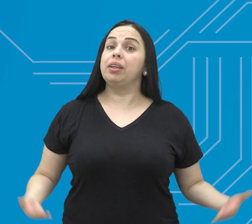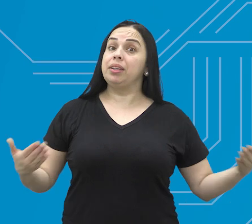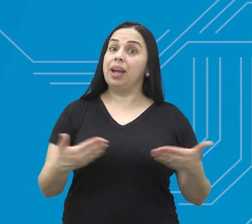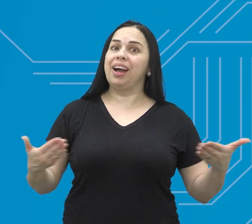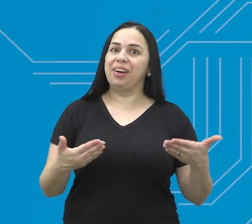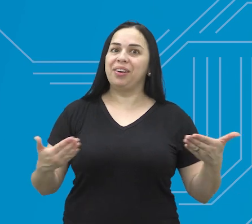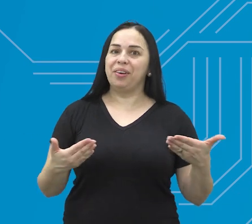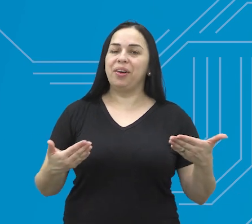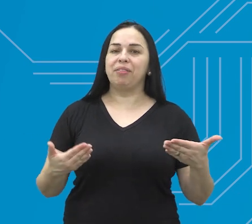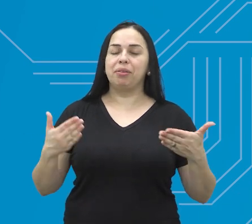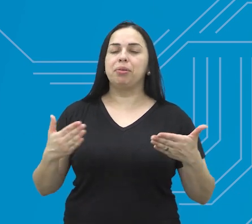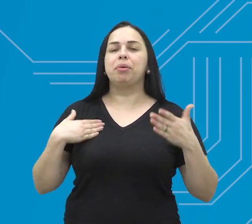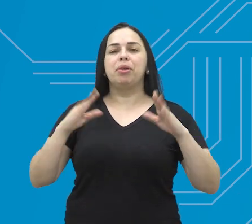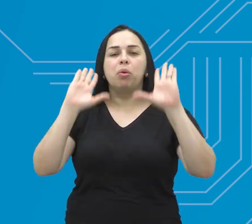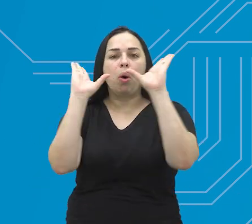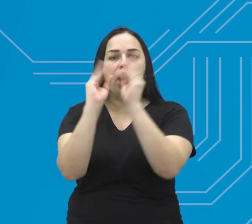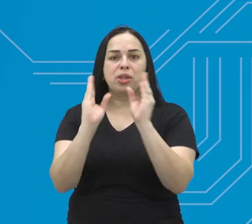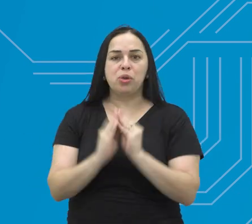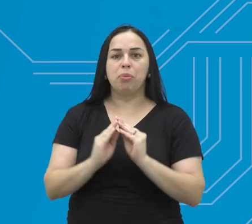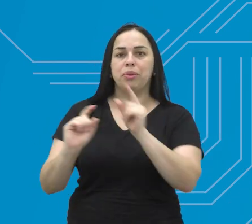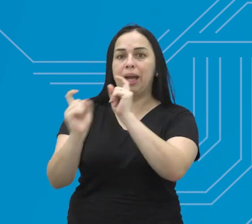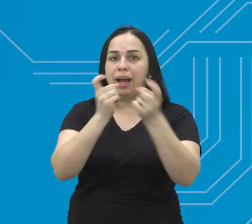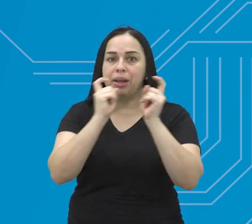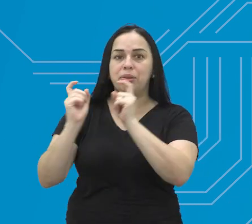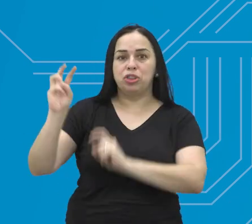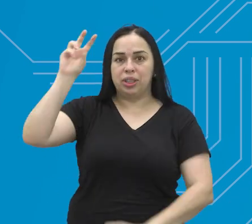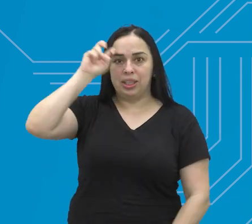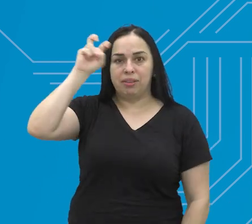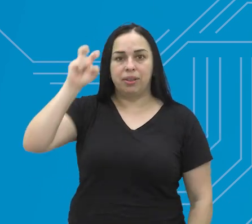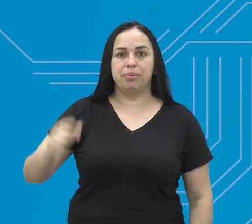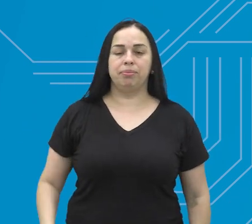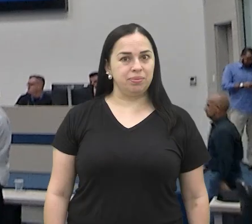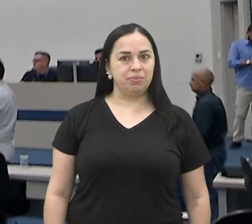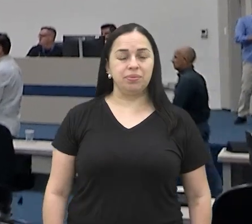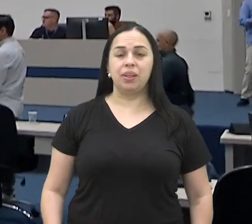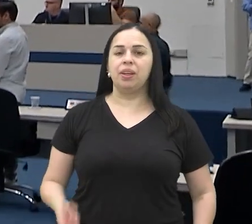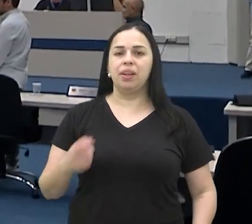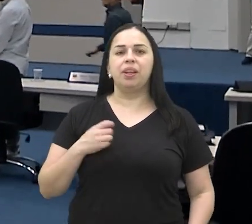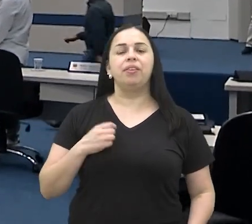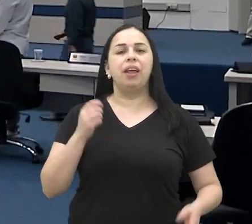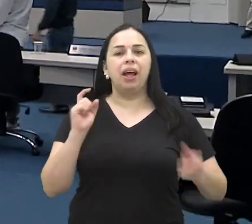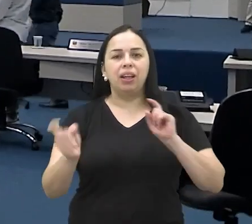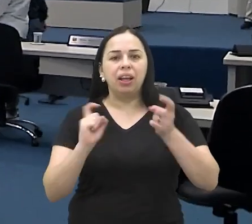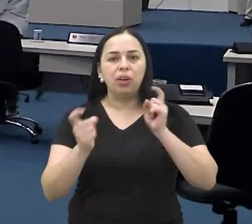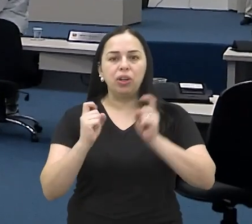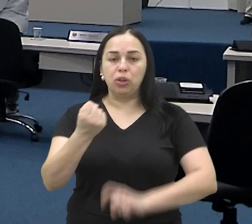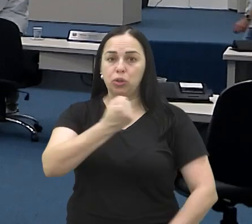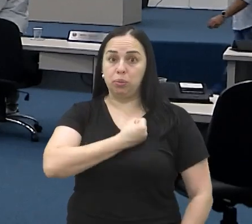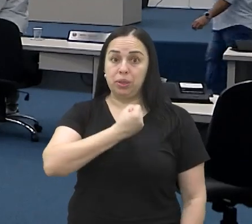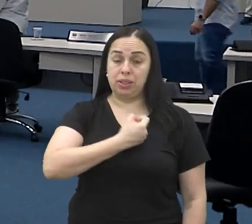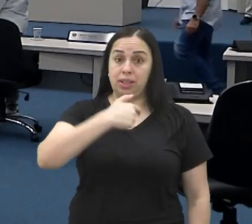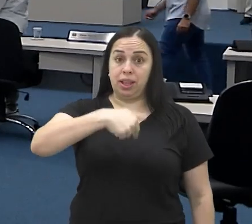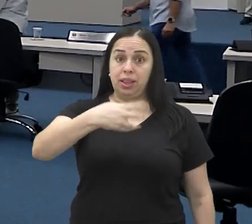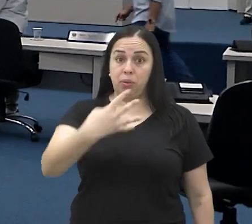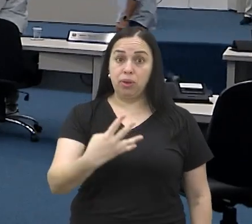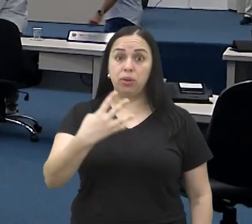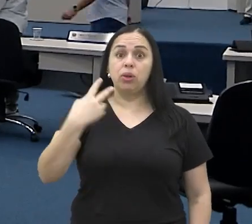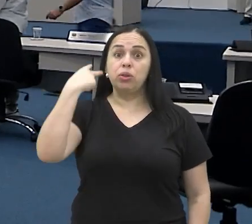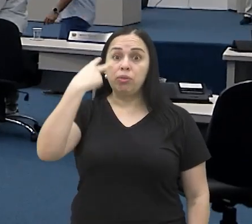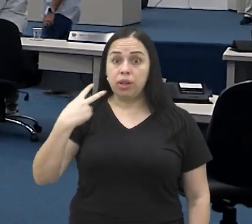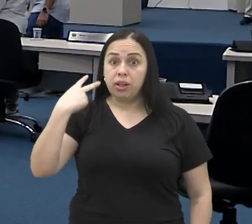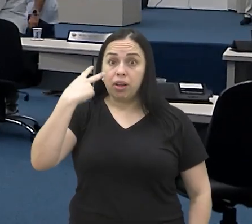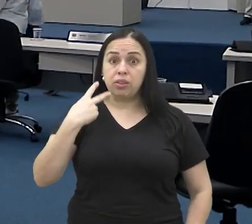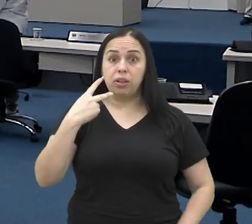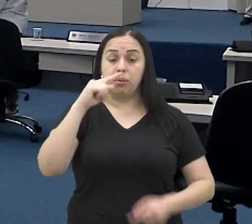Vamos abrir esta edição com um balanço da sessão realizada nesta quinta-feira. Na 74ª sessão do ano, os